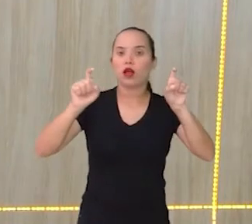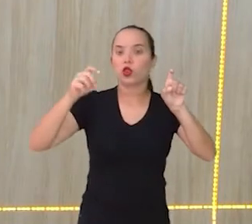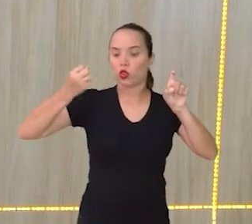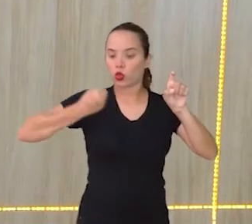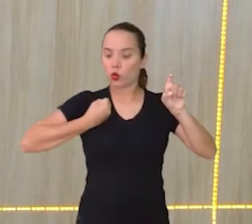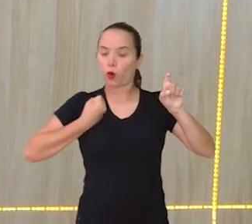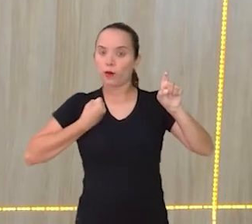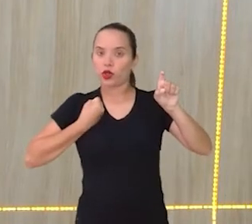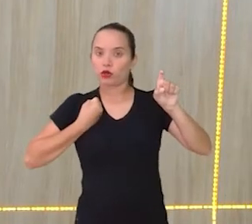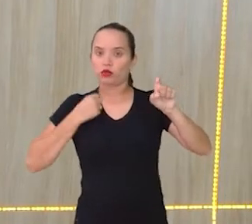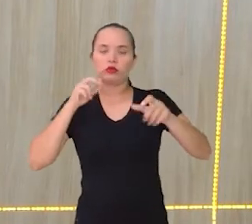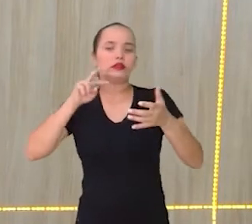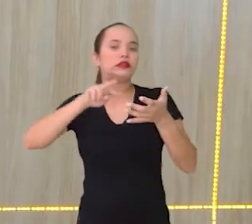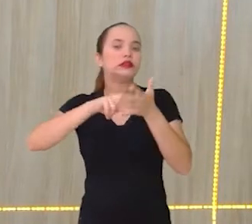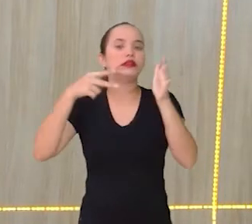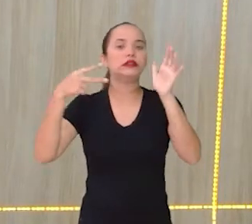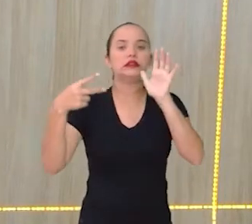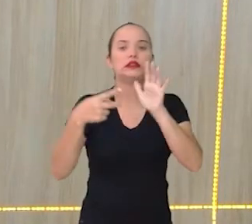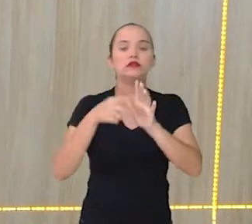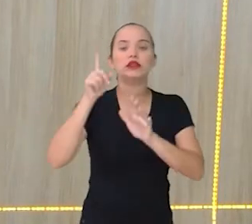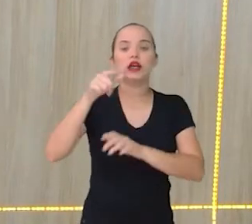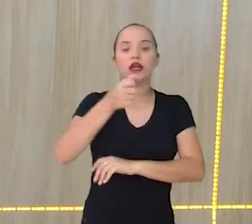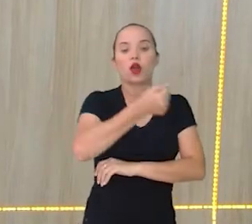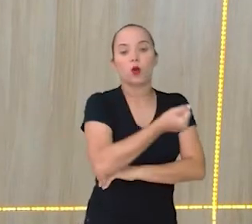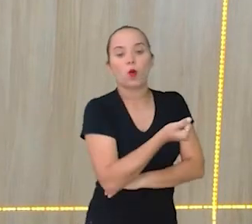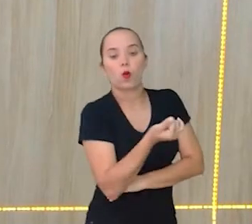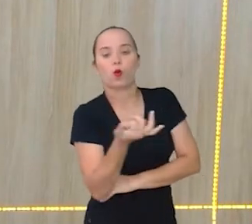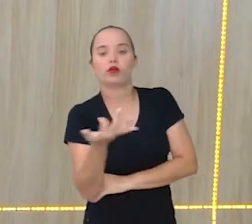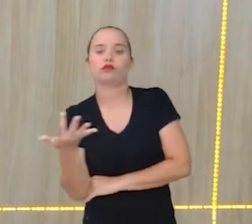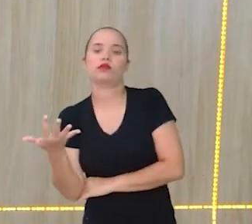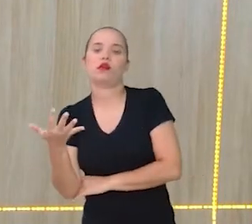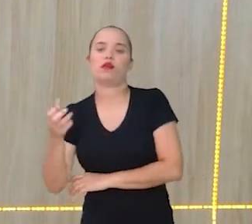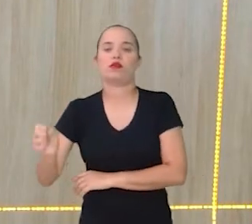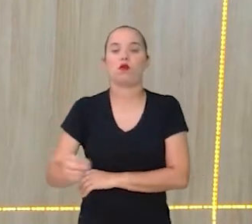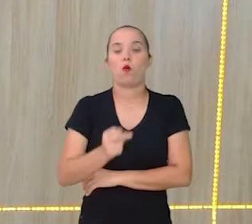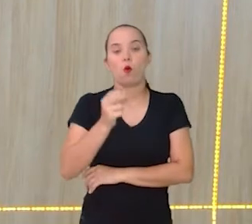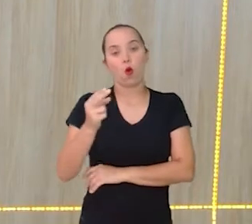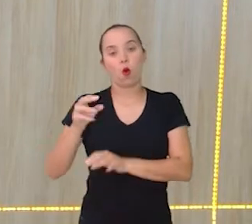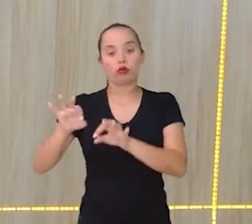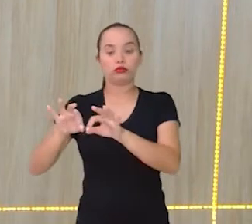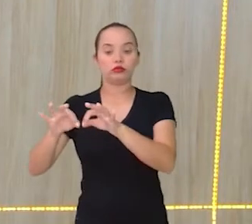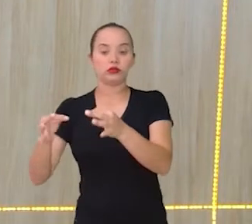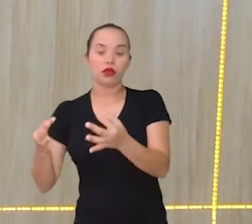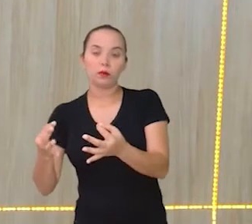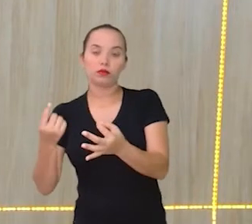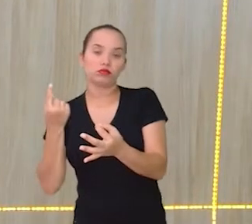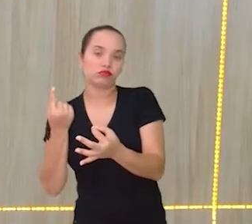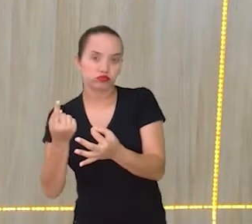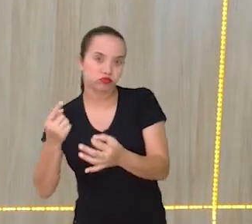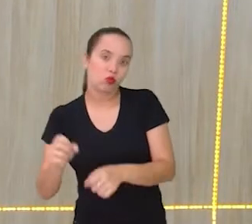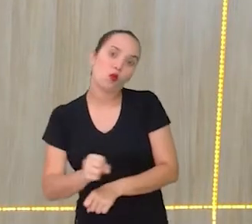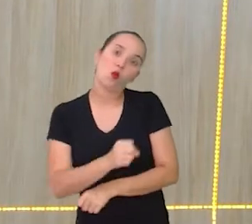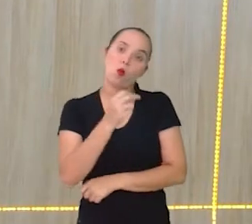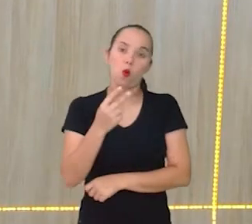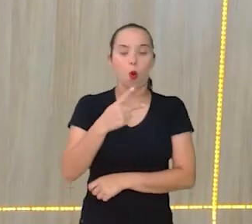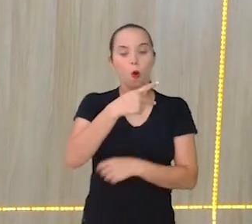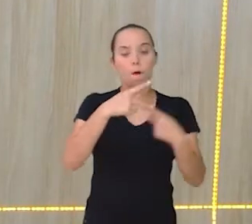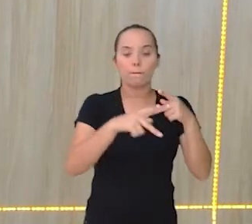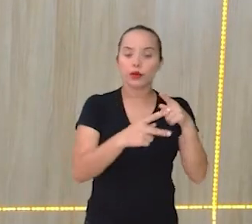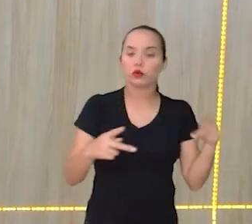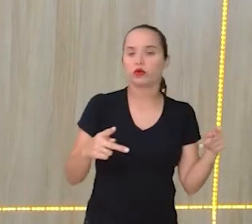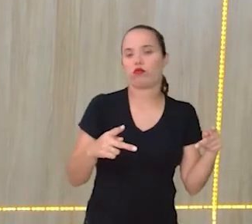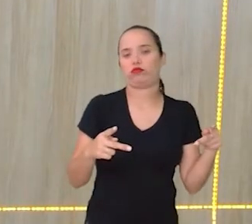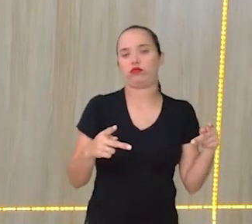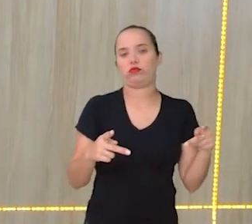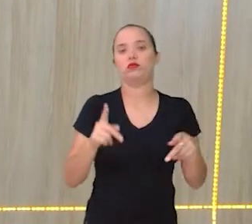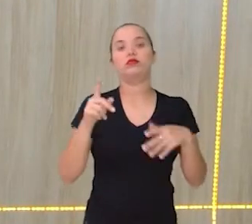o número. Quer dizer que o verbo indica se é singular ou plural, tá certo? Em português,